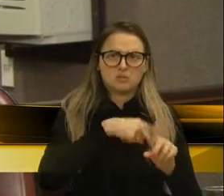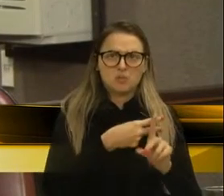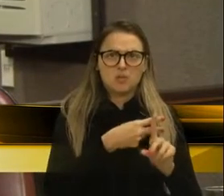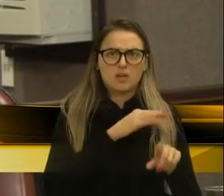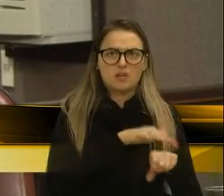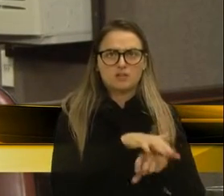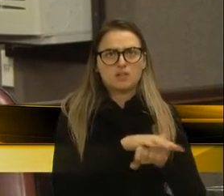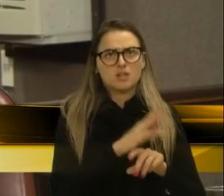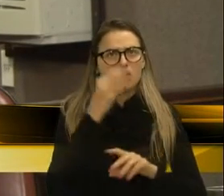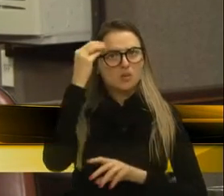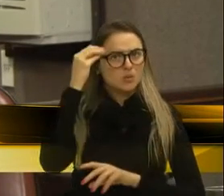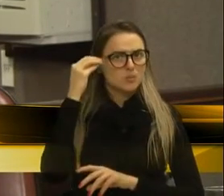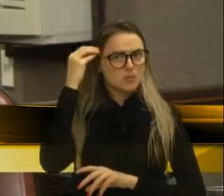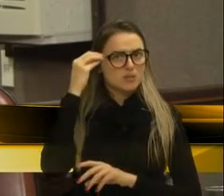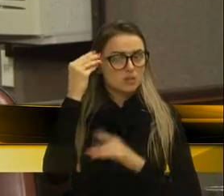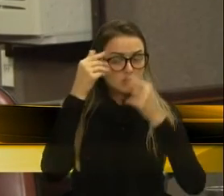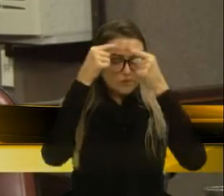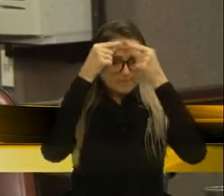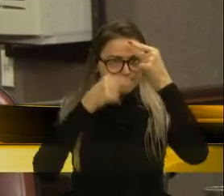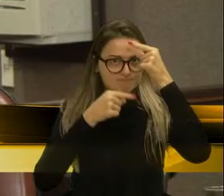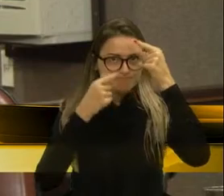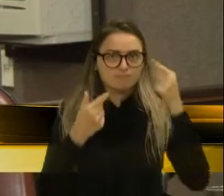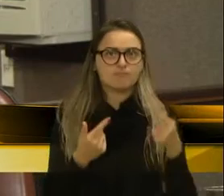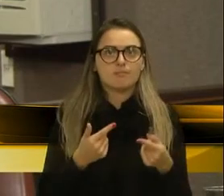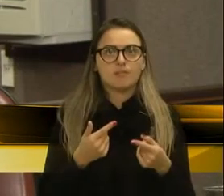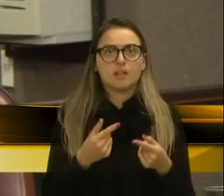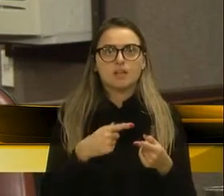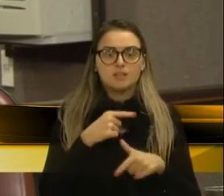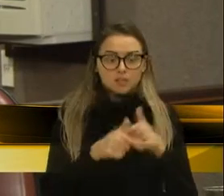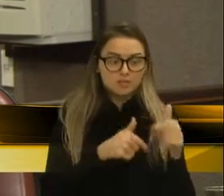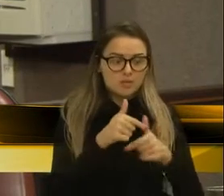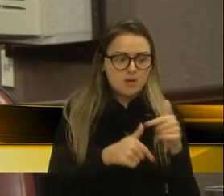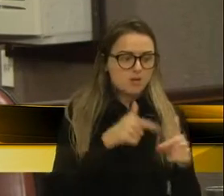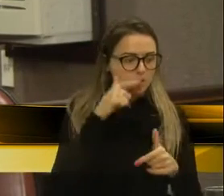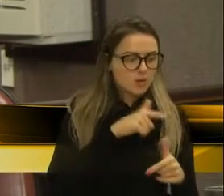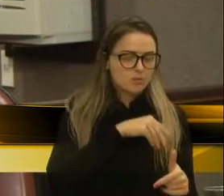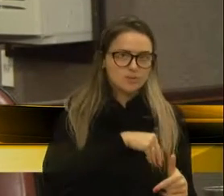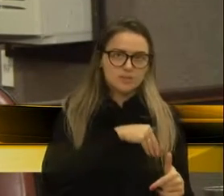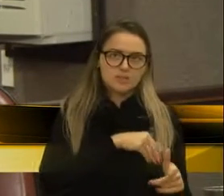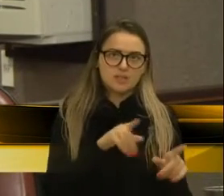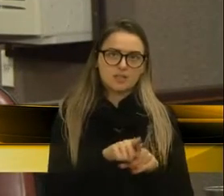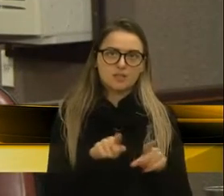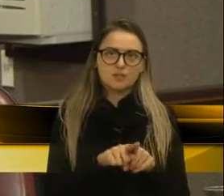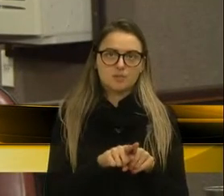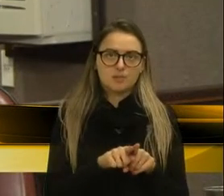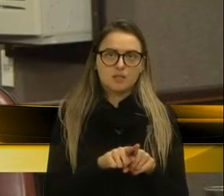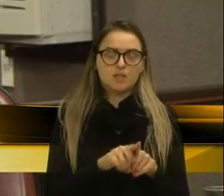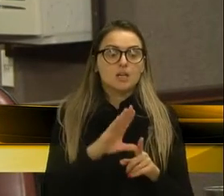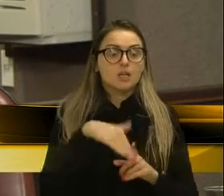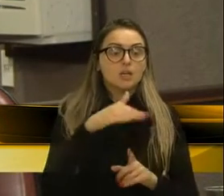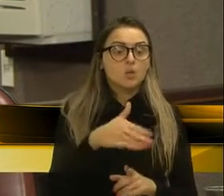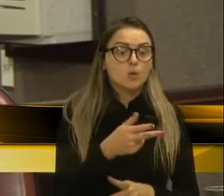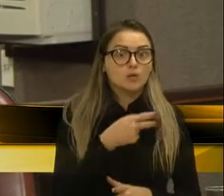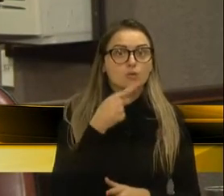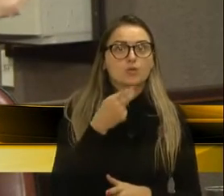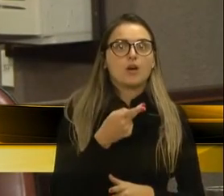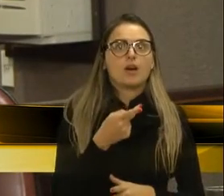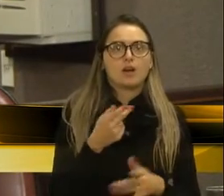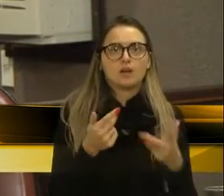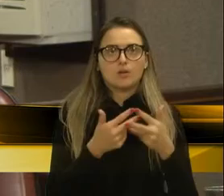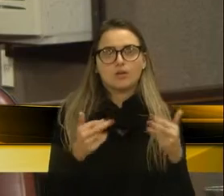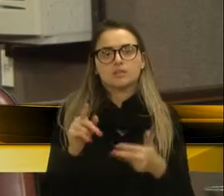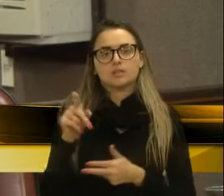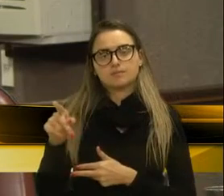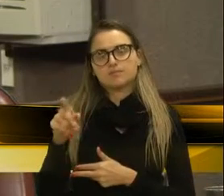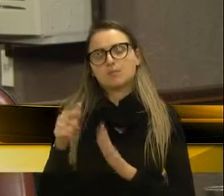psicológico deles está debilitado, eles estão trabalhando para ganhar o pão deles também. E quando eles se manifestam, aqui trouxeram